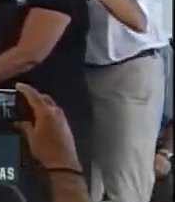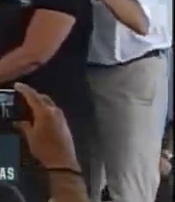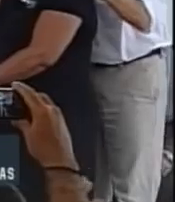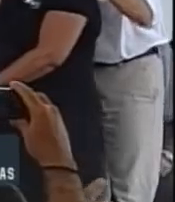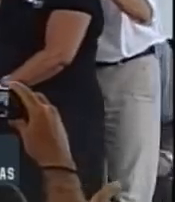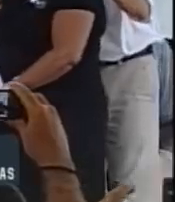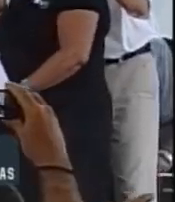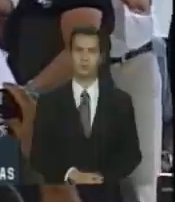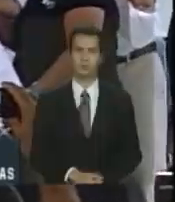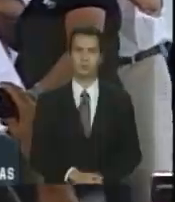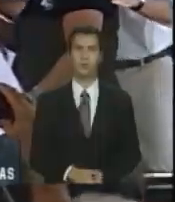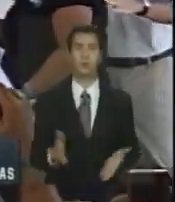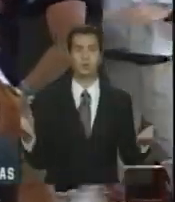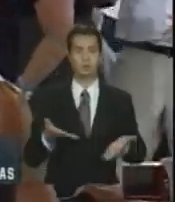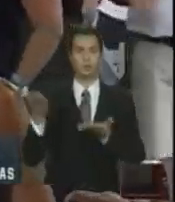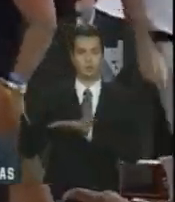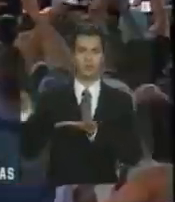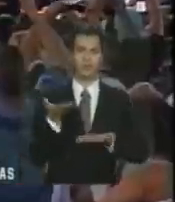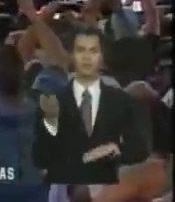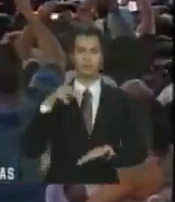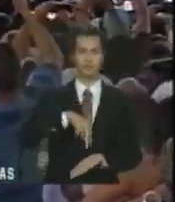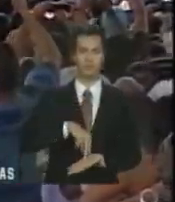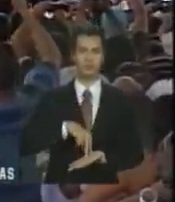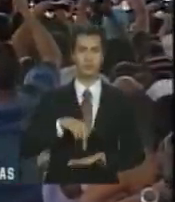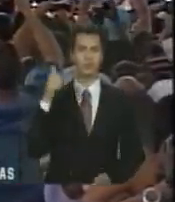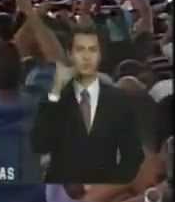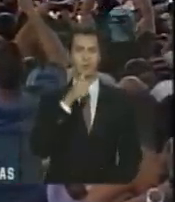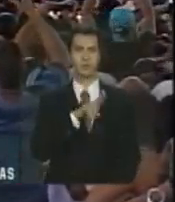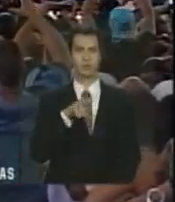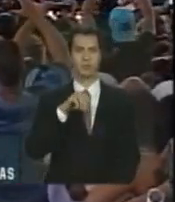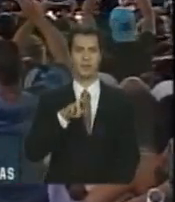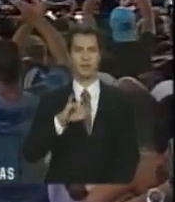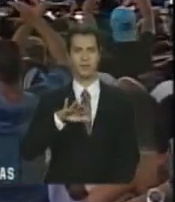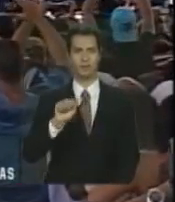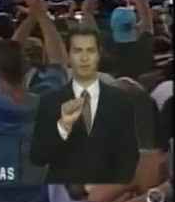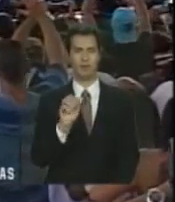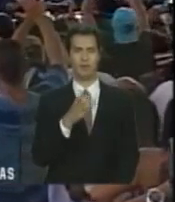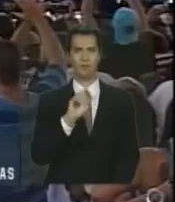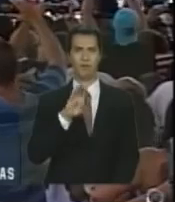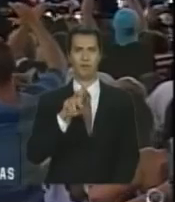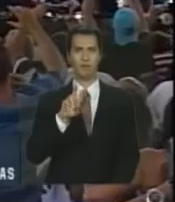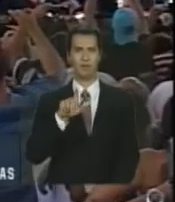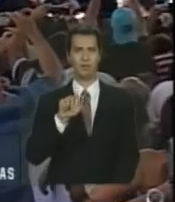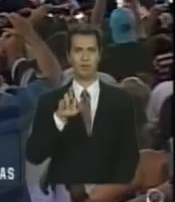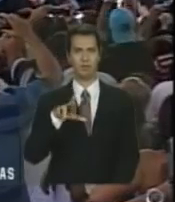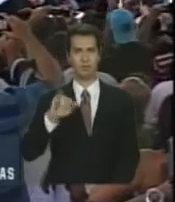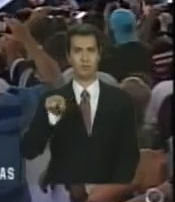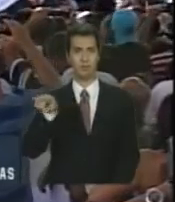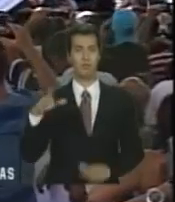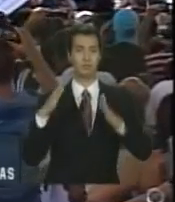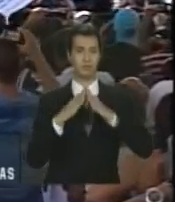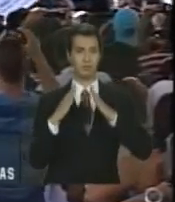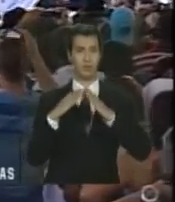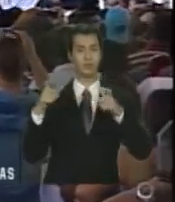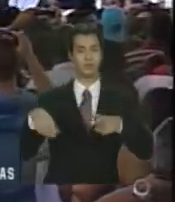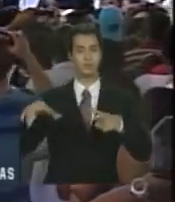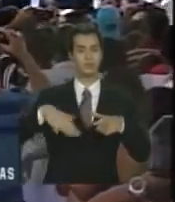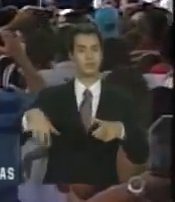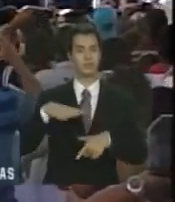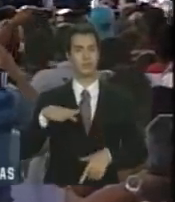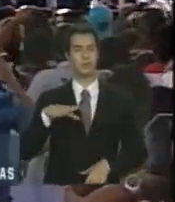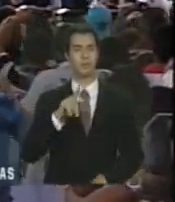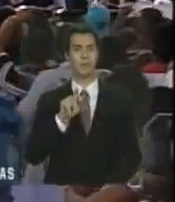Vamos ouvir, nesse momento, a palavra da senhora Maria Aparecida Carvalheira, moradora da comunidade de Parada